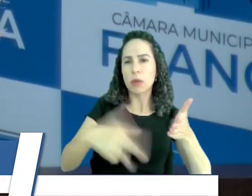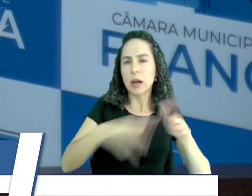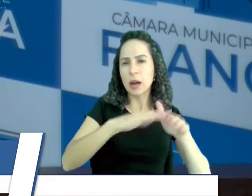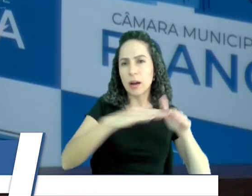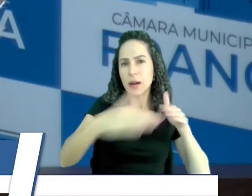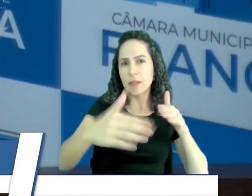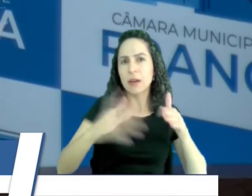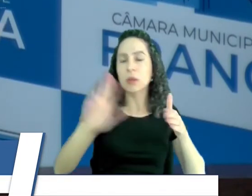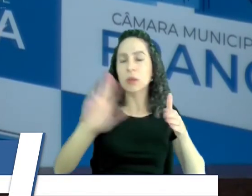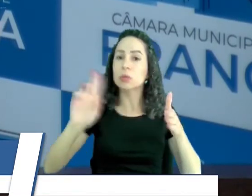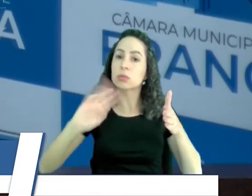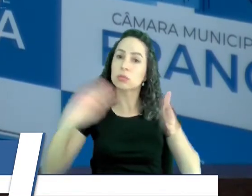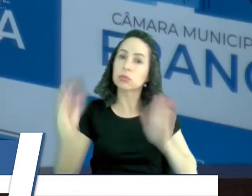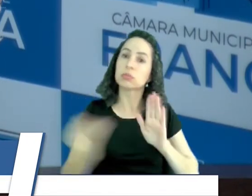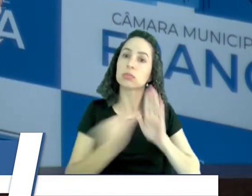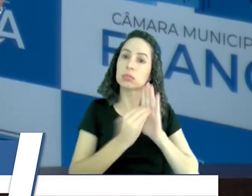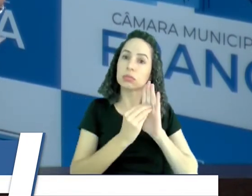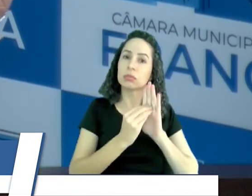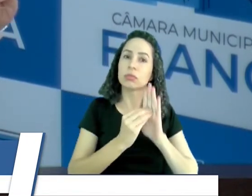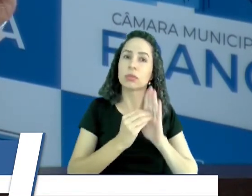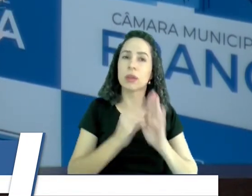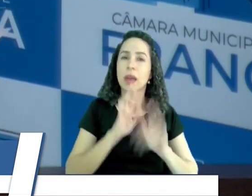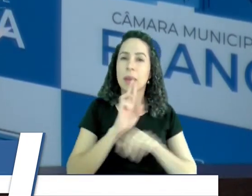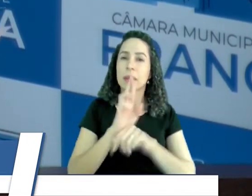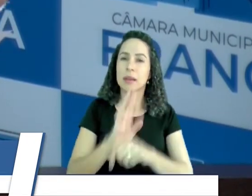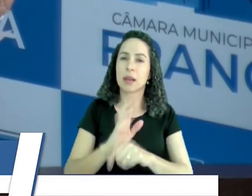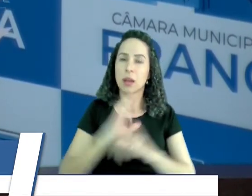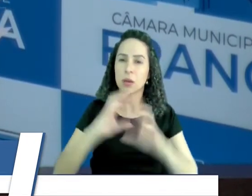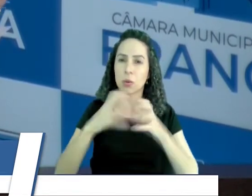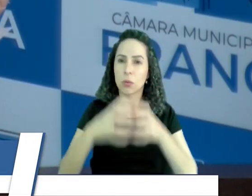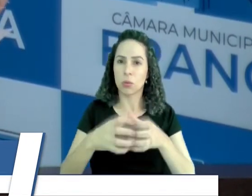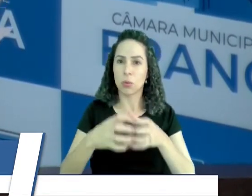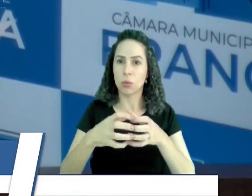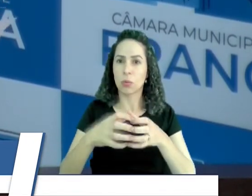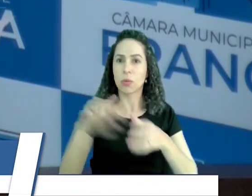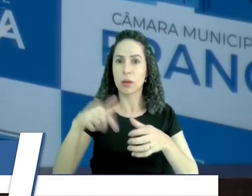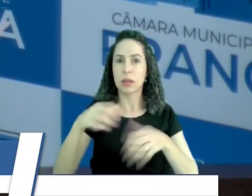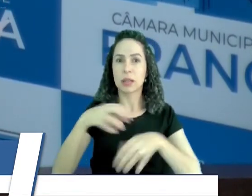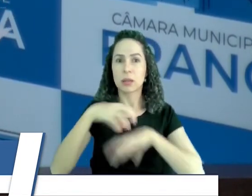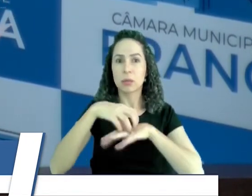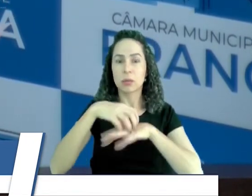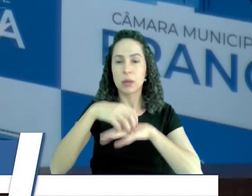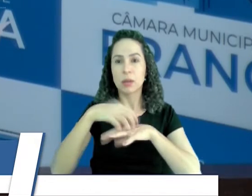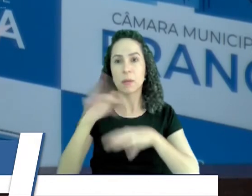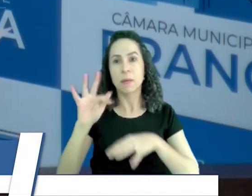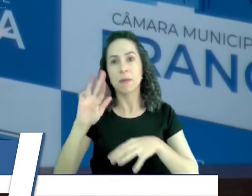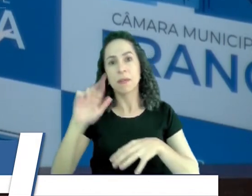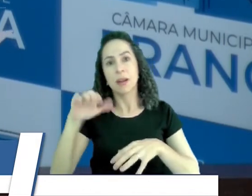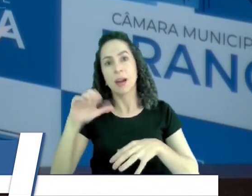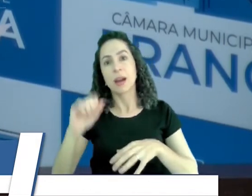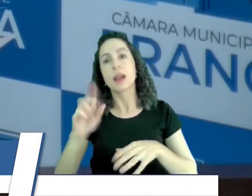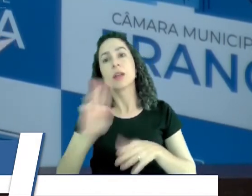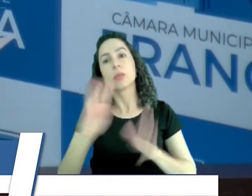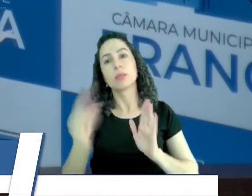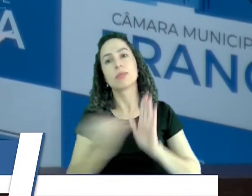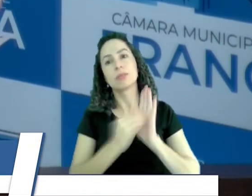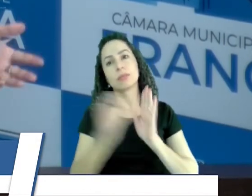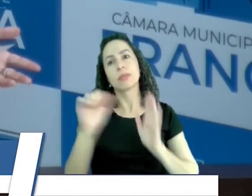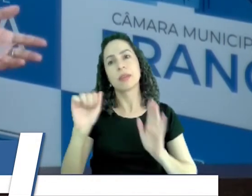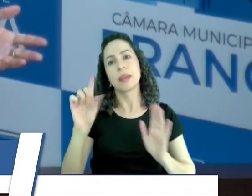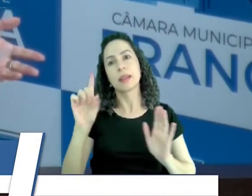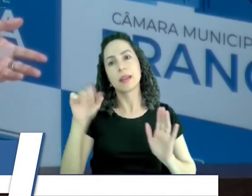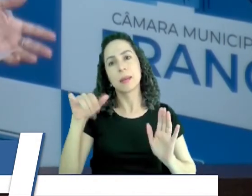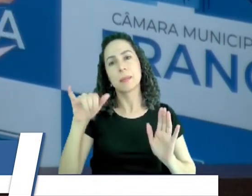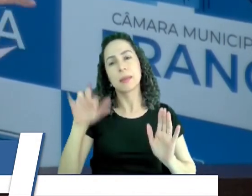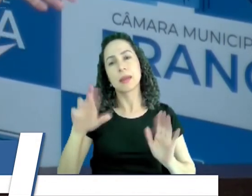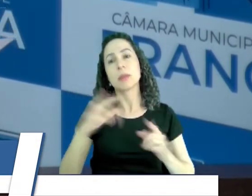que, em nome do Conselho Municipal de Turismo de Franca, ela fosse denominada Ademir Sebastião Pedro de Souza, dada a relevância